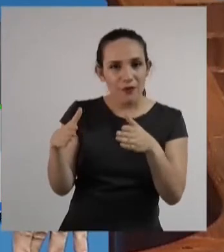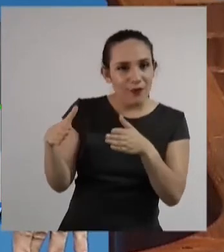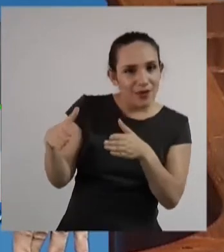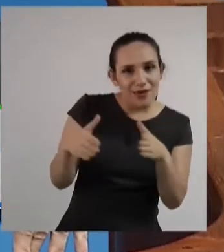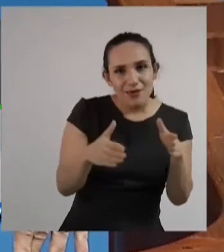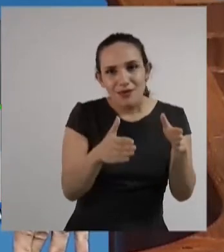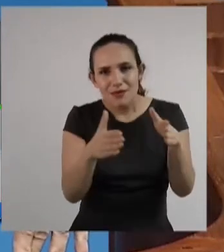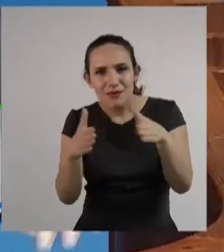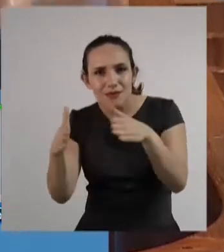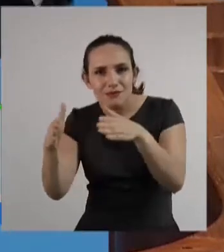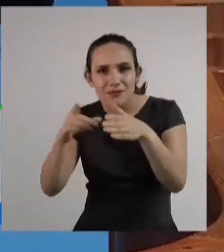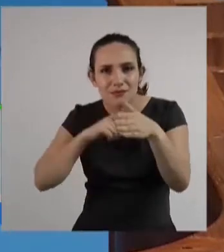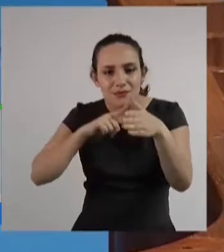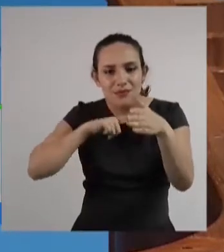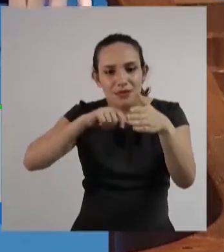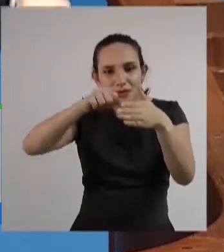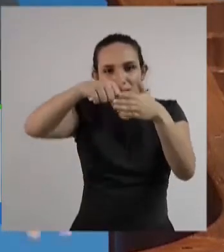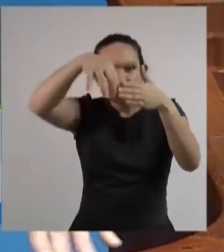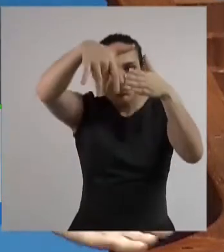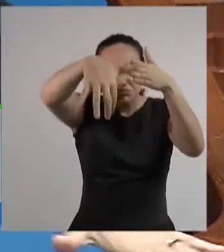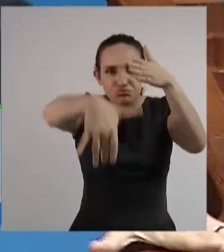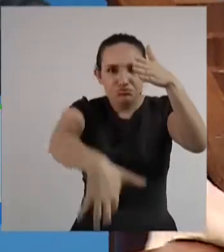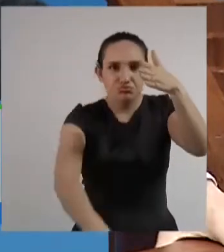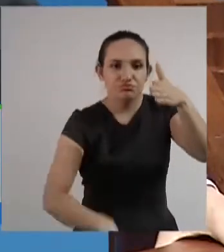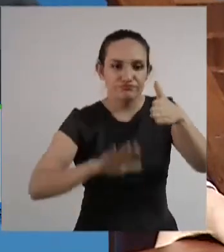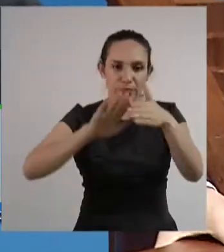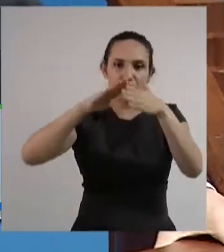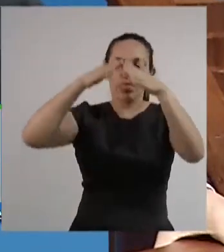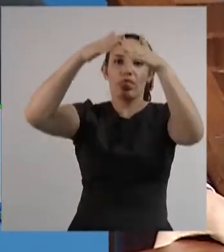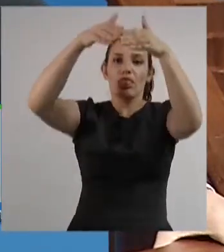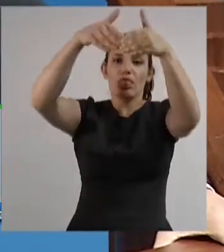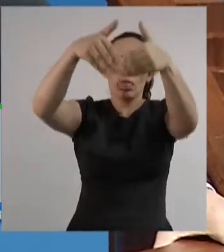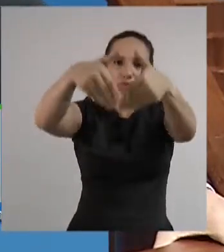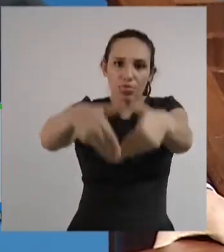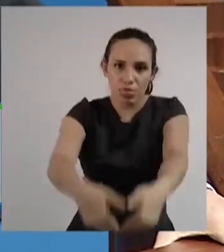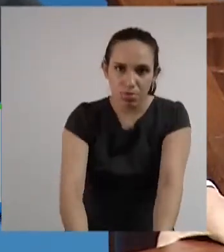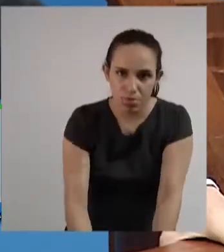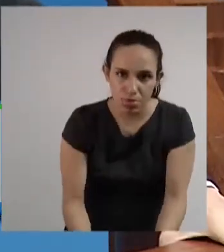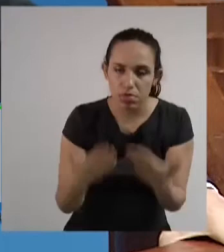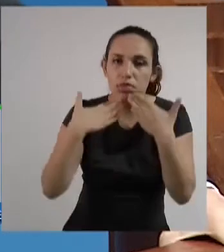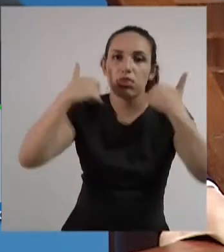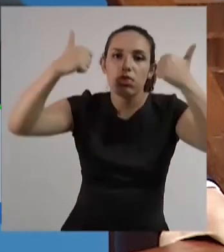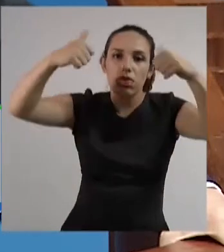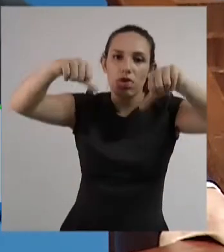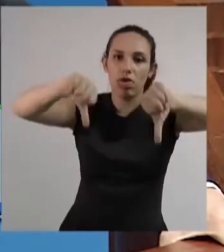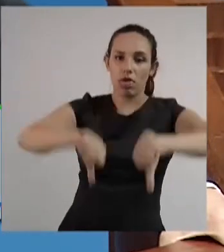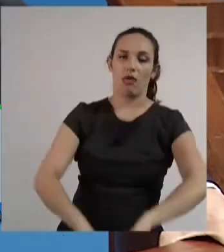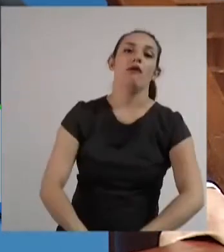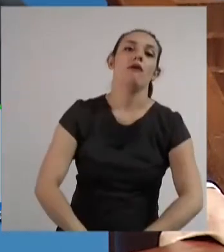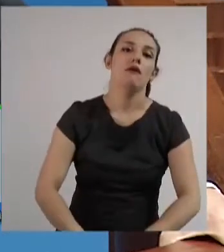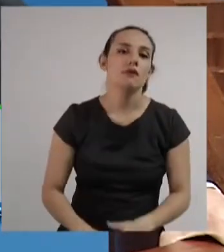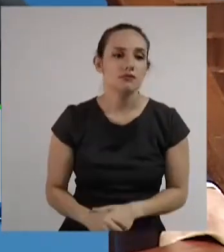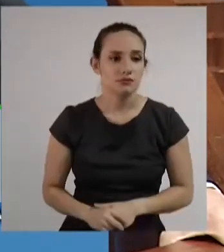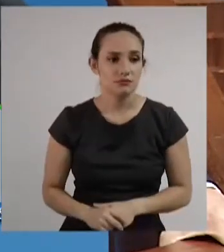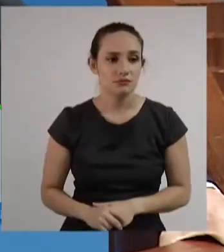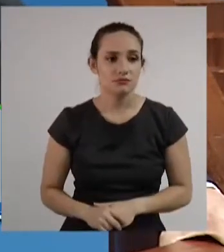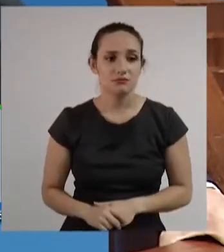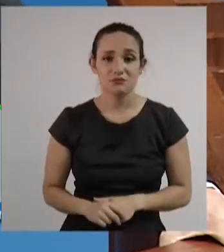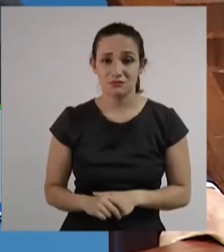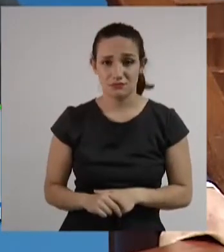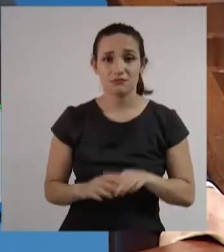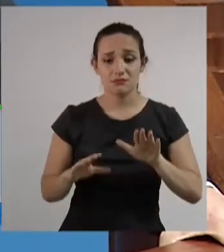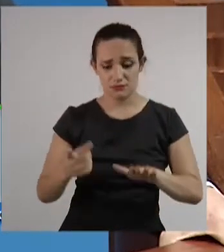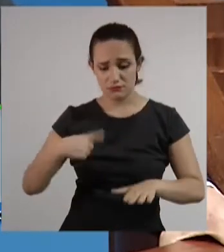um precipício, uma cachoeira assim, que vai nos levar para um buraco, e o nosso